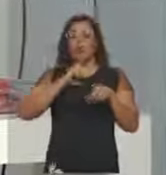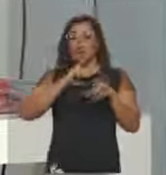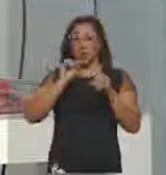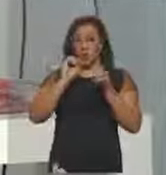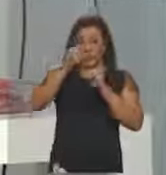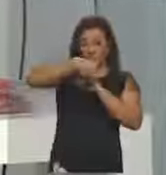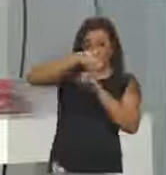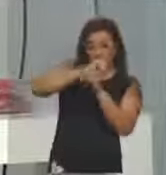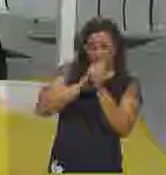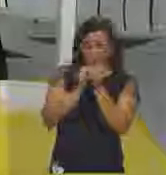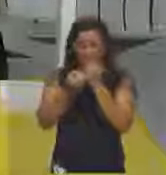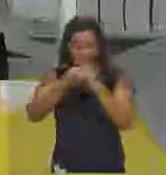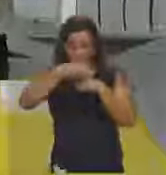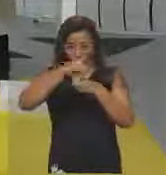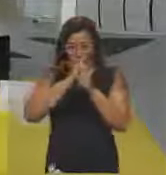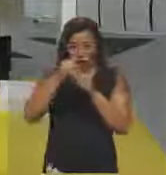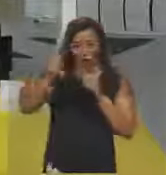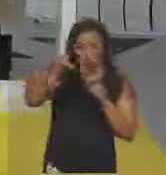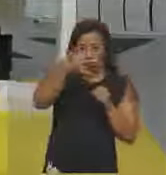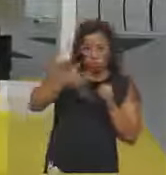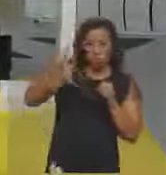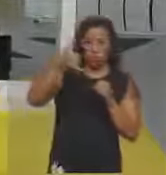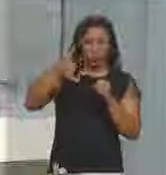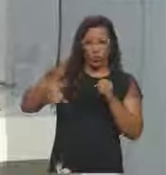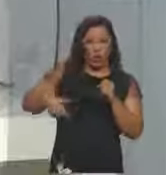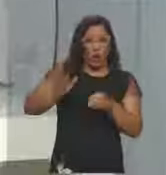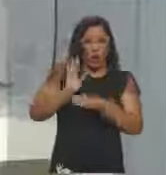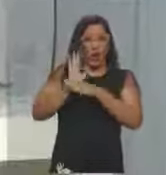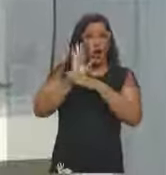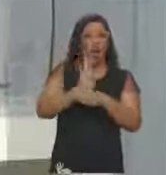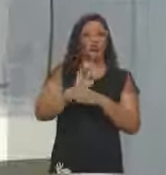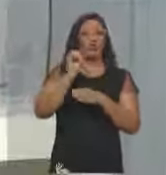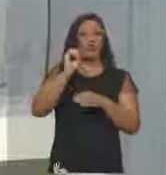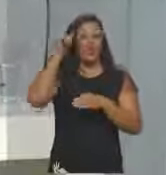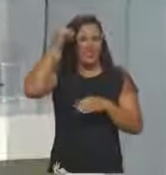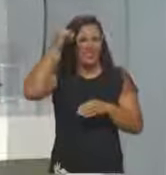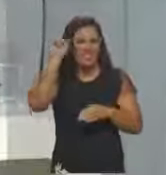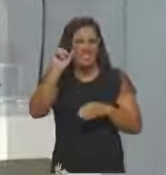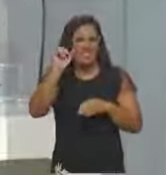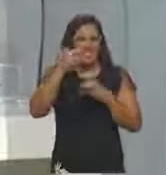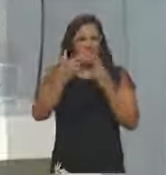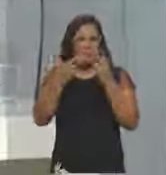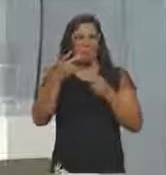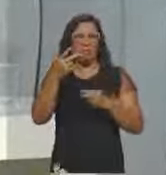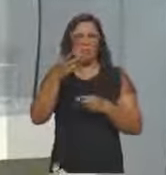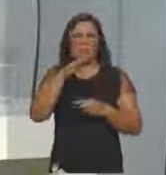gordura. Então o fígado é a maior glândula do corpo e ajuda na quebra das moléculas de gordura.